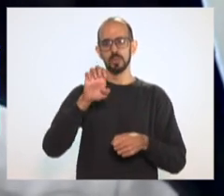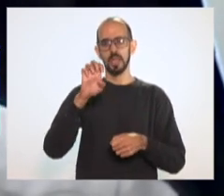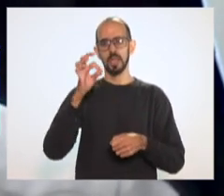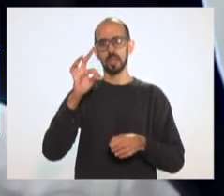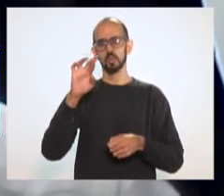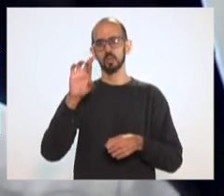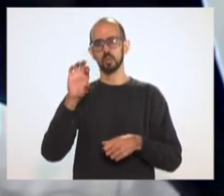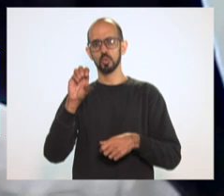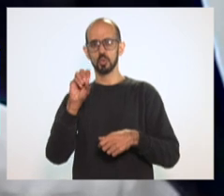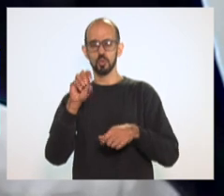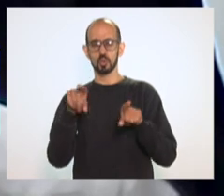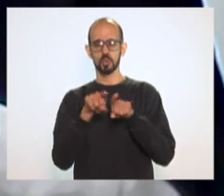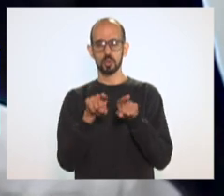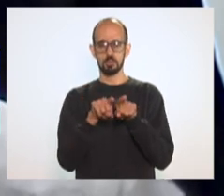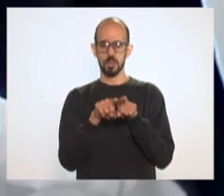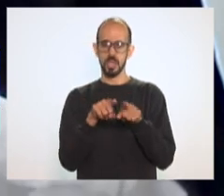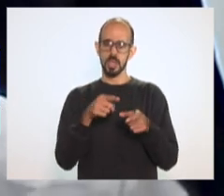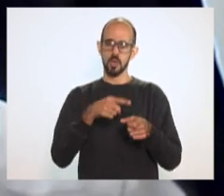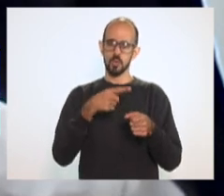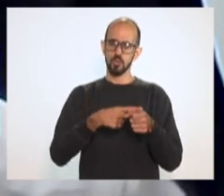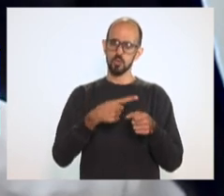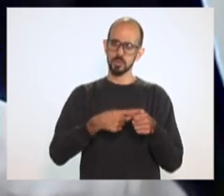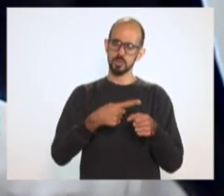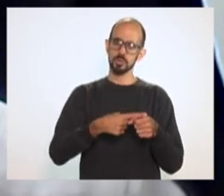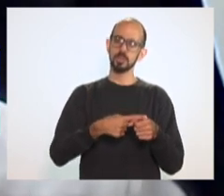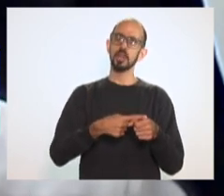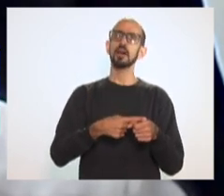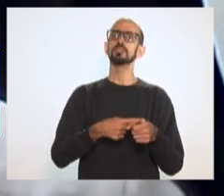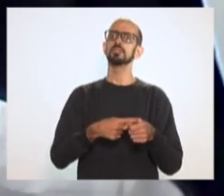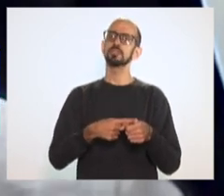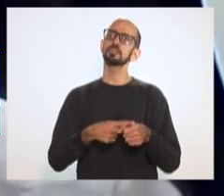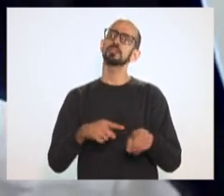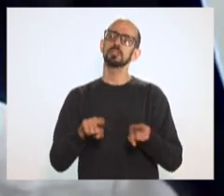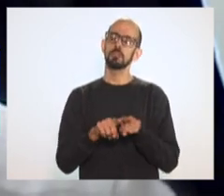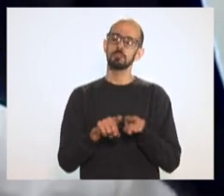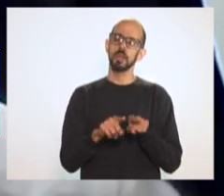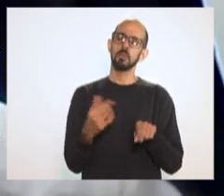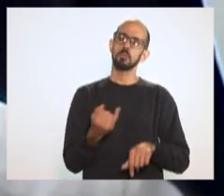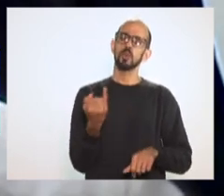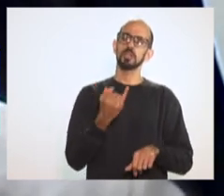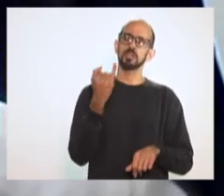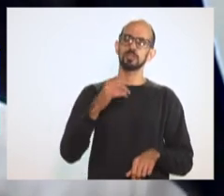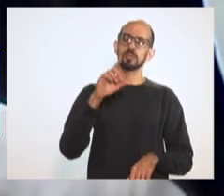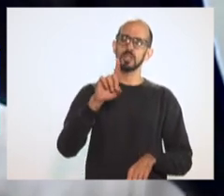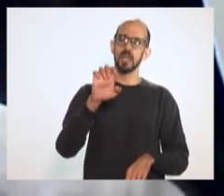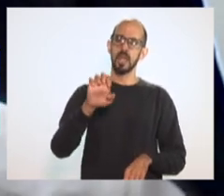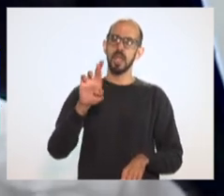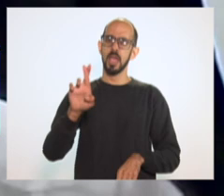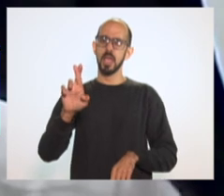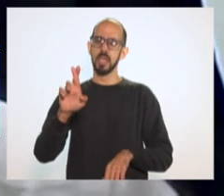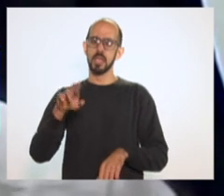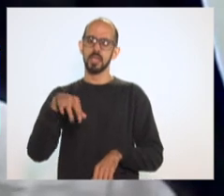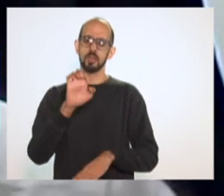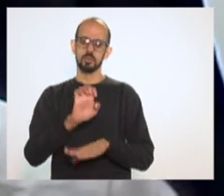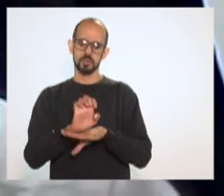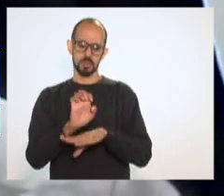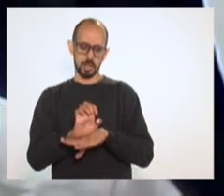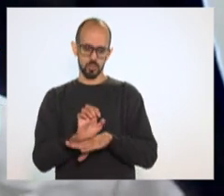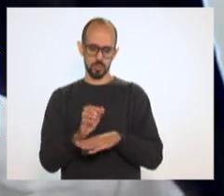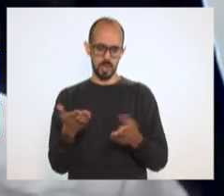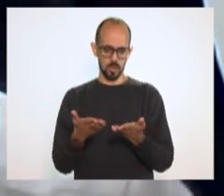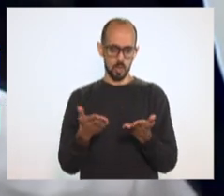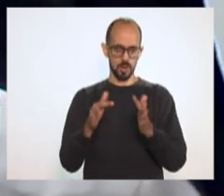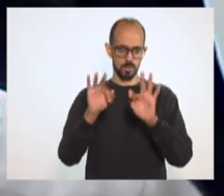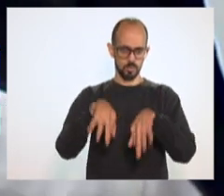municípios e da importância que o DER tem para o desenvolvimento do nosso estado e para finalizar eu não